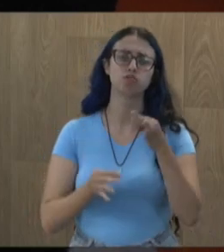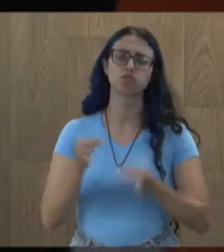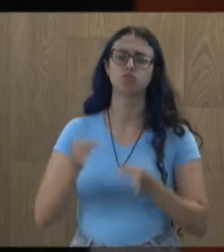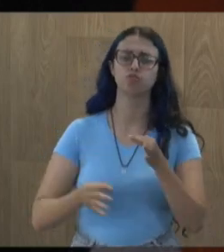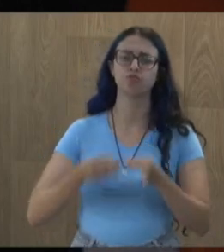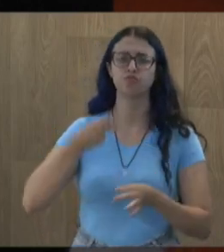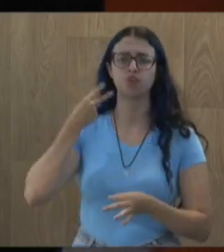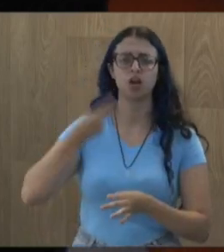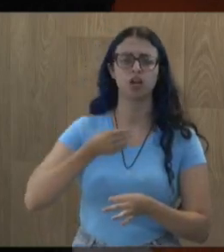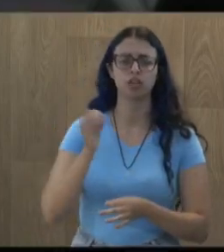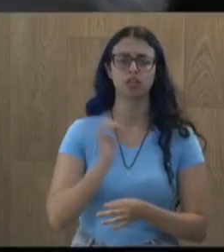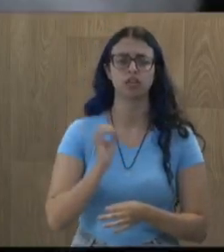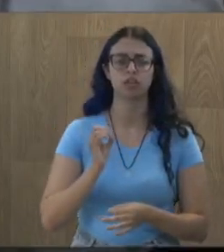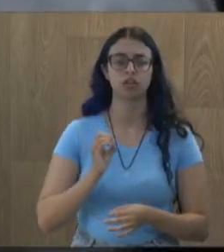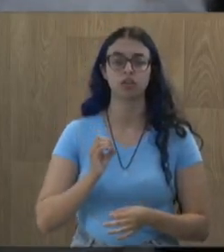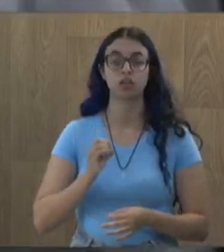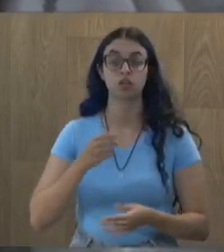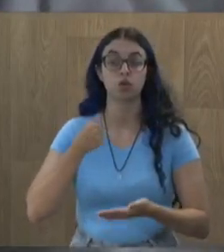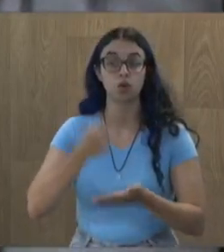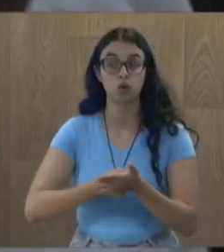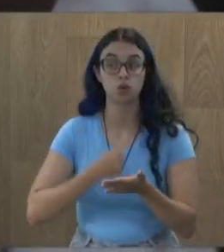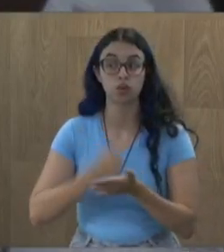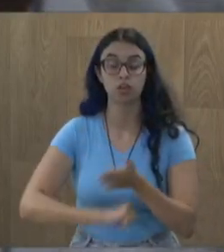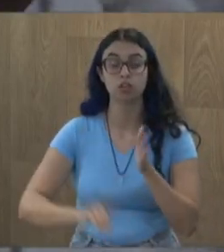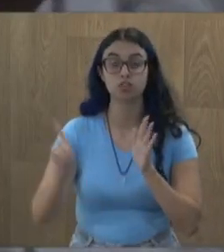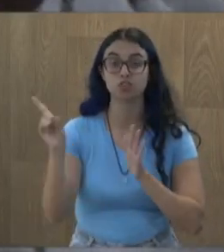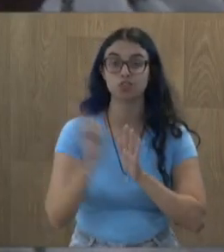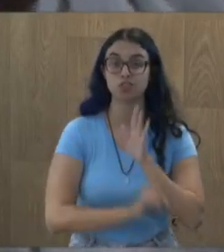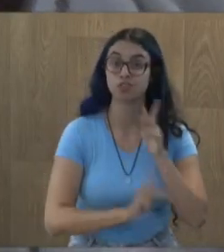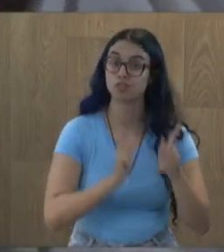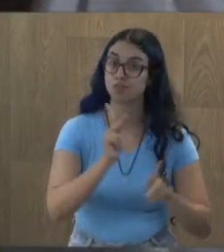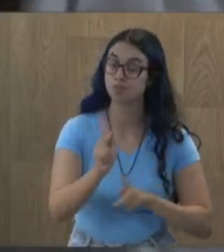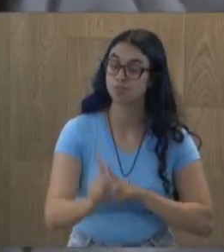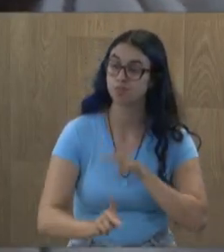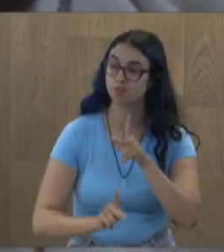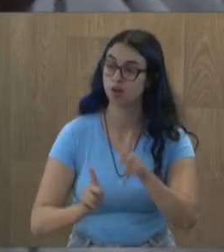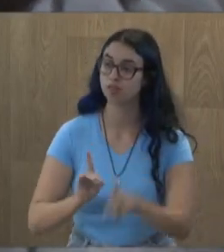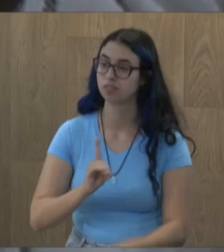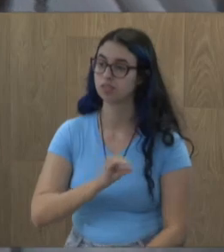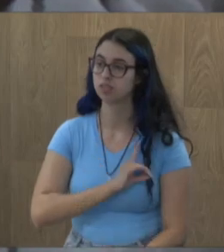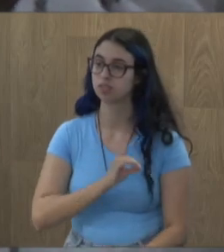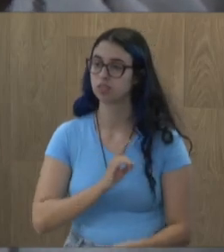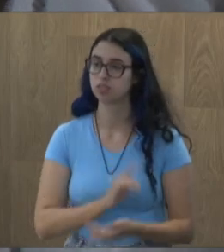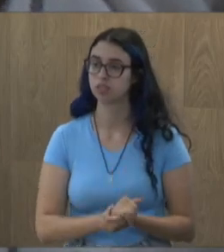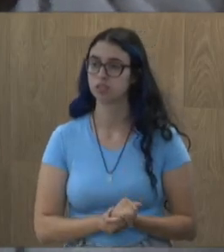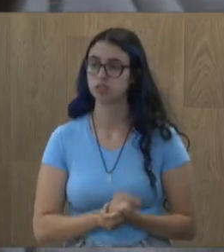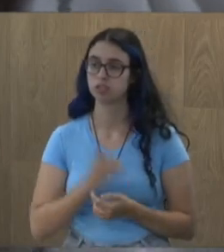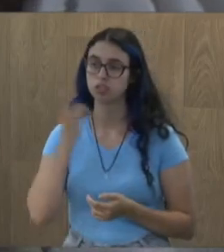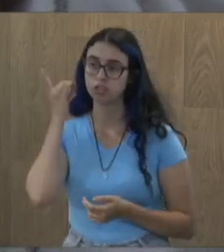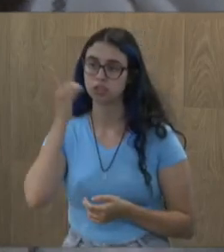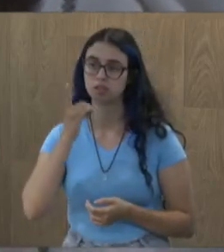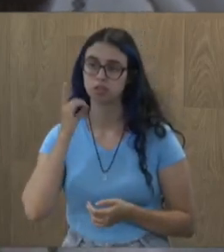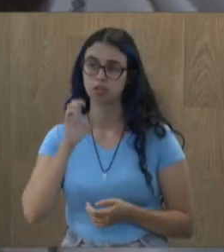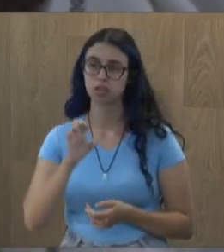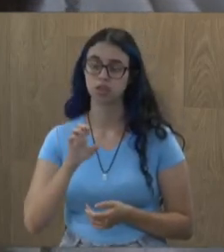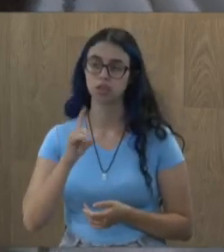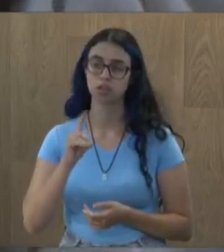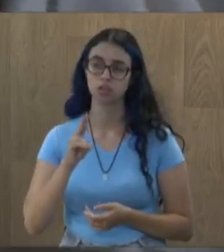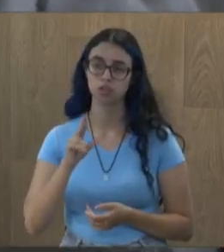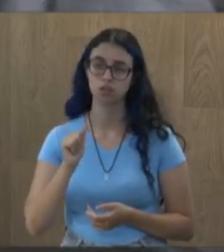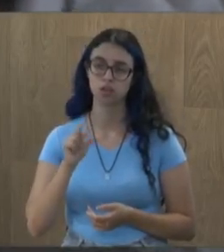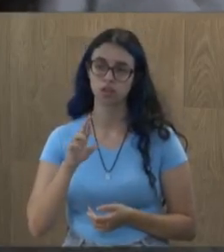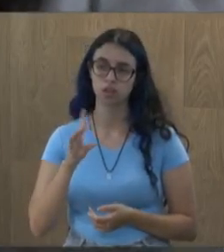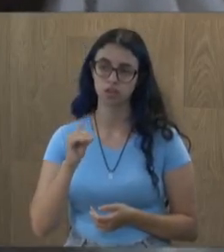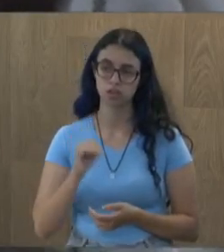Estou aqui para lutar pelos direitos de ir e vir de toda a população de Divinópolis. O deputado Eduardo Azevedo, tenho certeza que está nos acompanhando